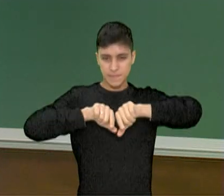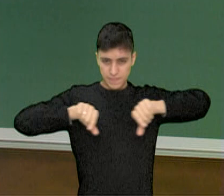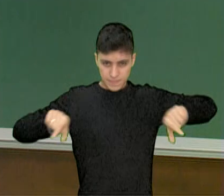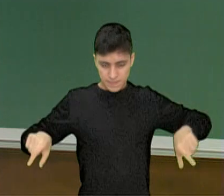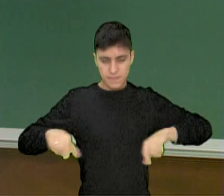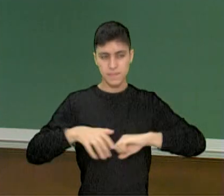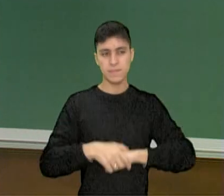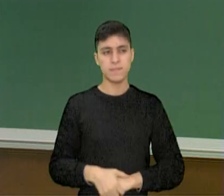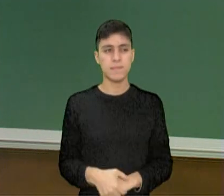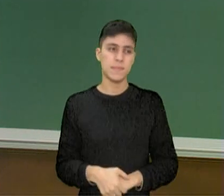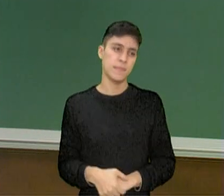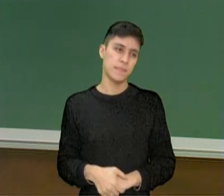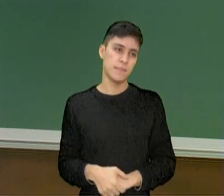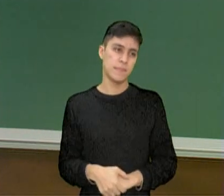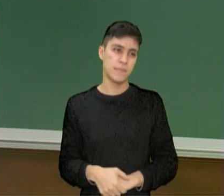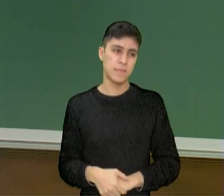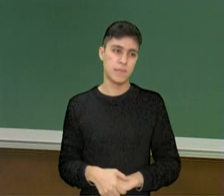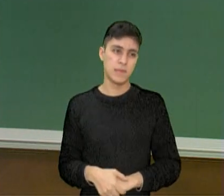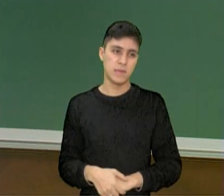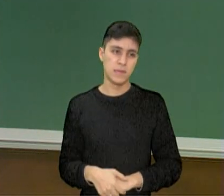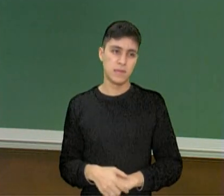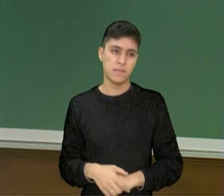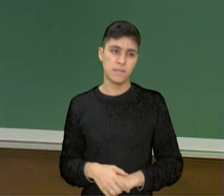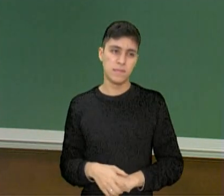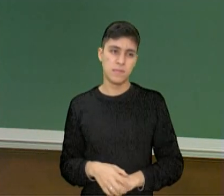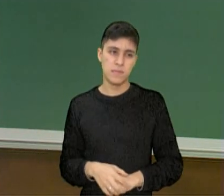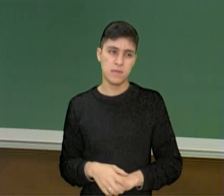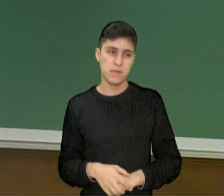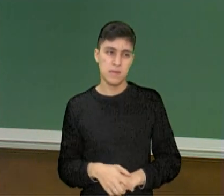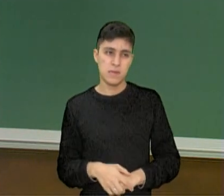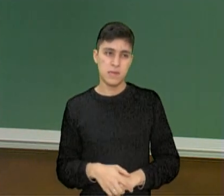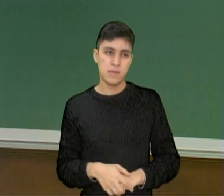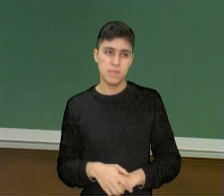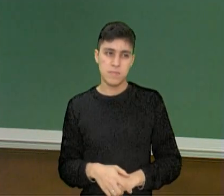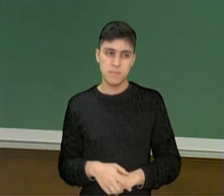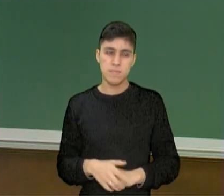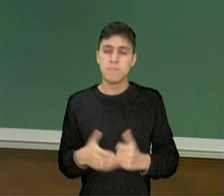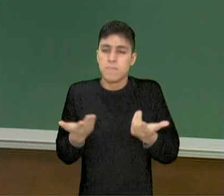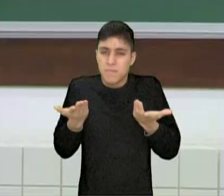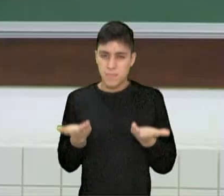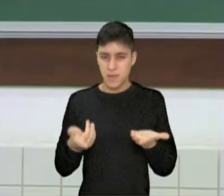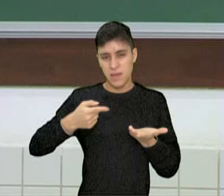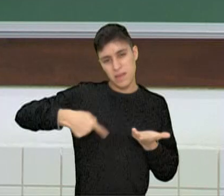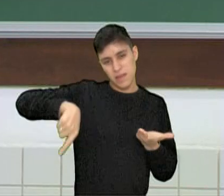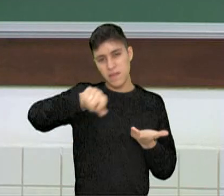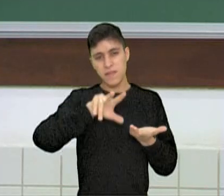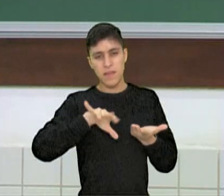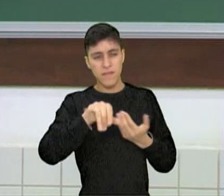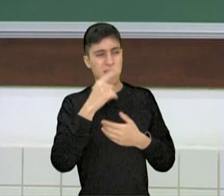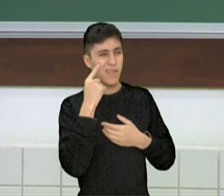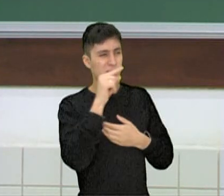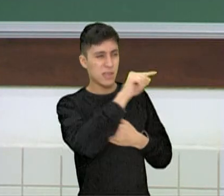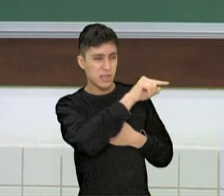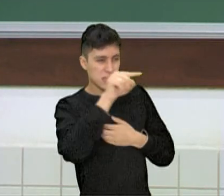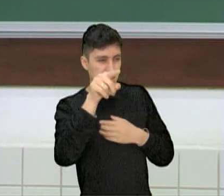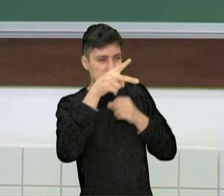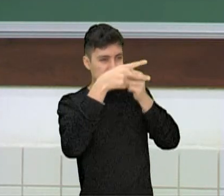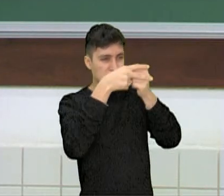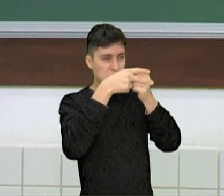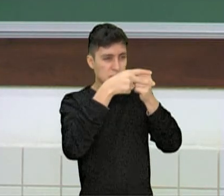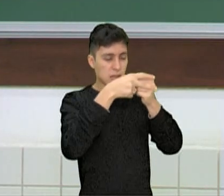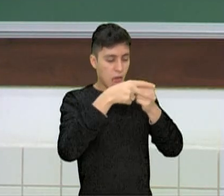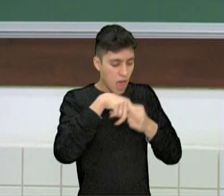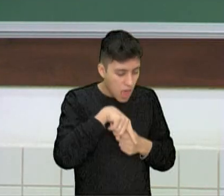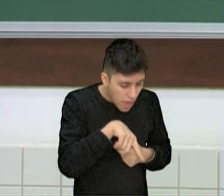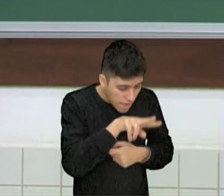sobre los cambios climáticos. Yo, medios de ayudar mi planeta. Então, você vai olhar ali quais daqueles verbos da